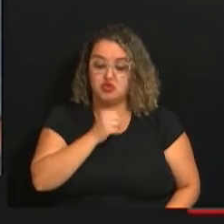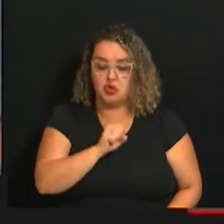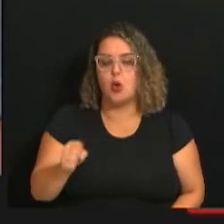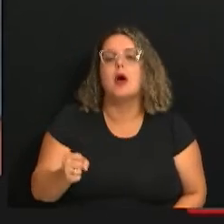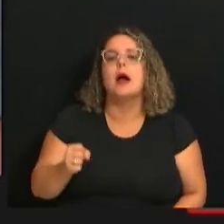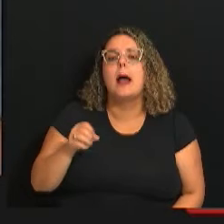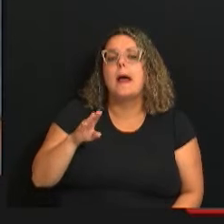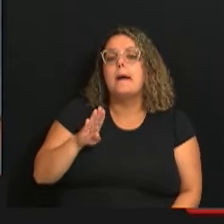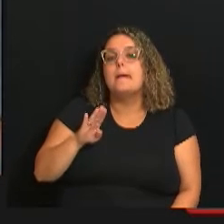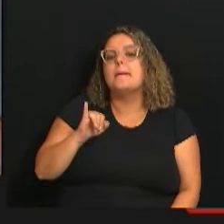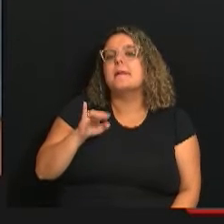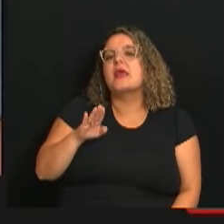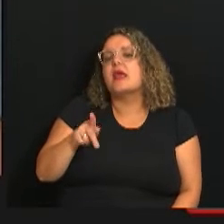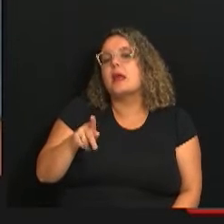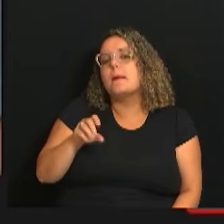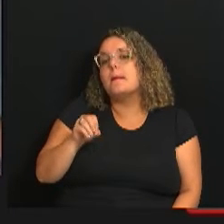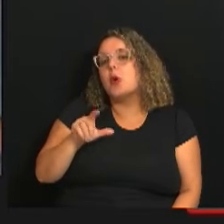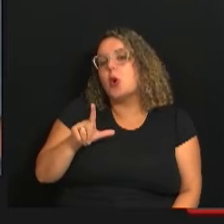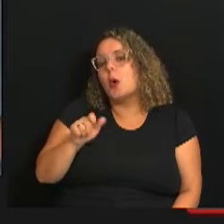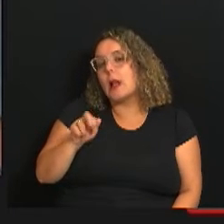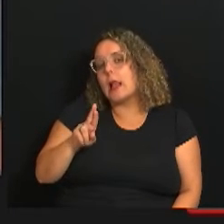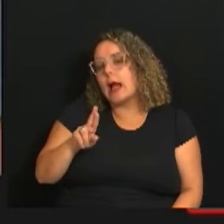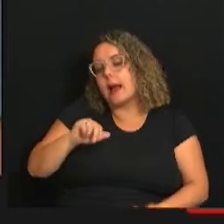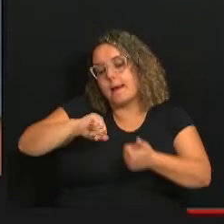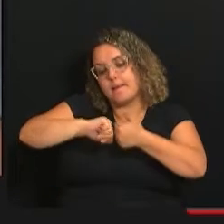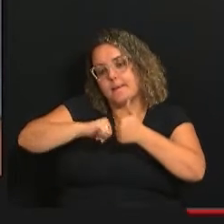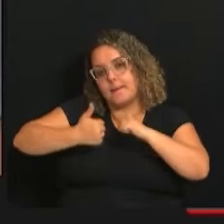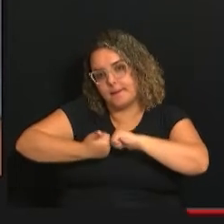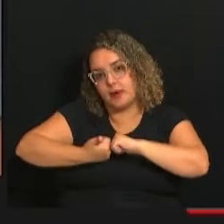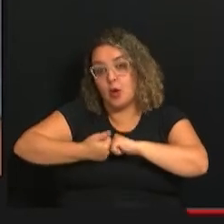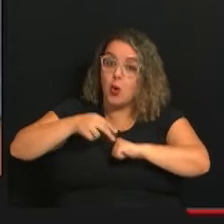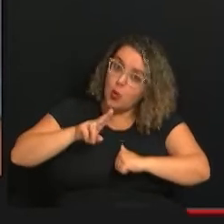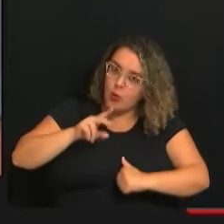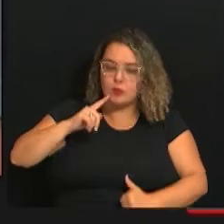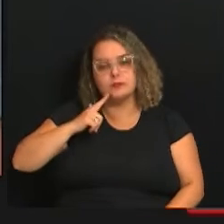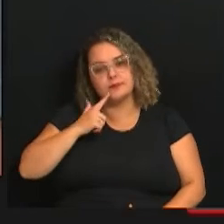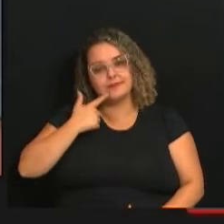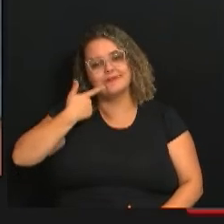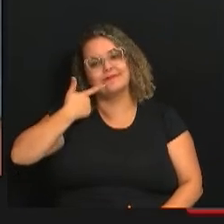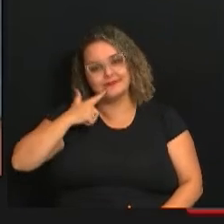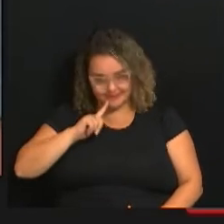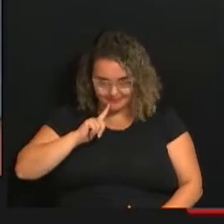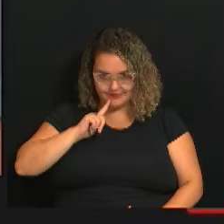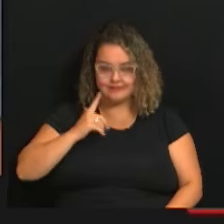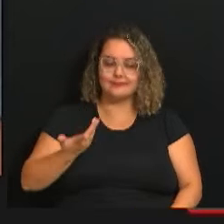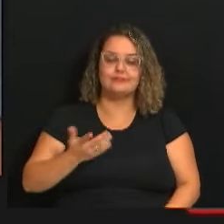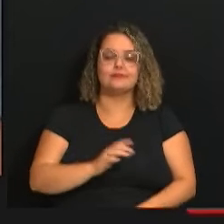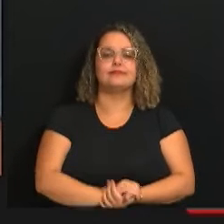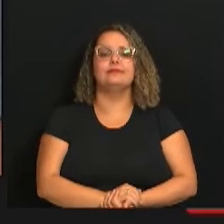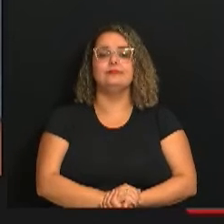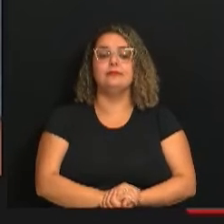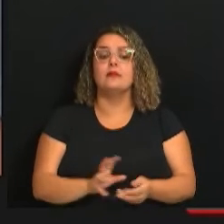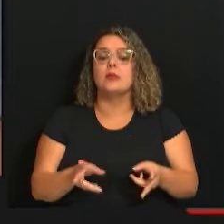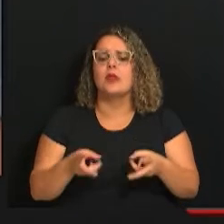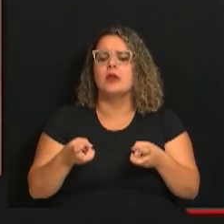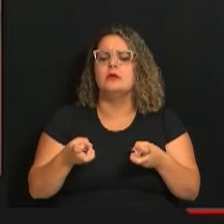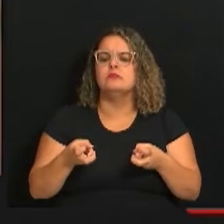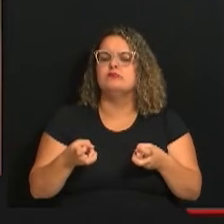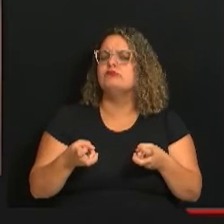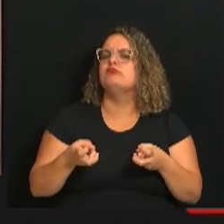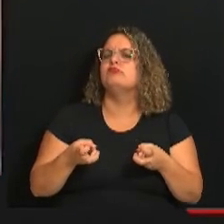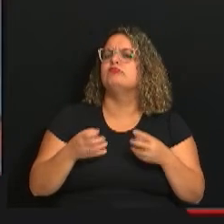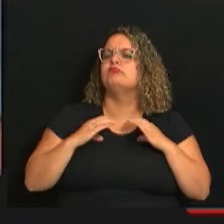relatam coisas muito íntimas. E algumas pessoas que tiveram alguns transtornos me deram